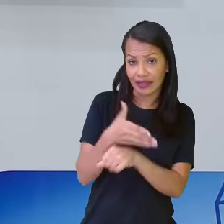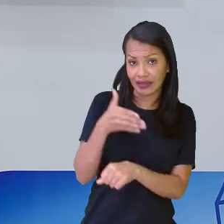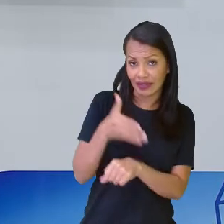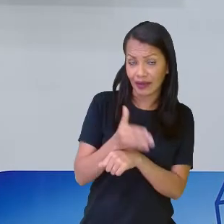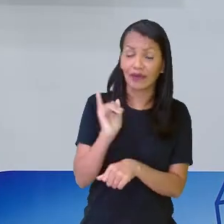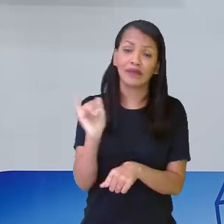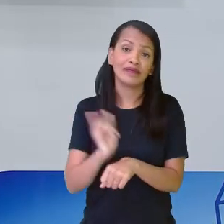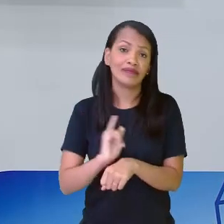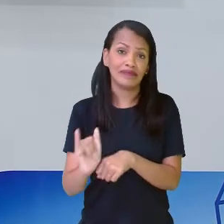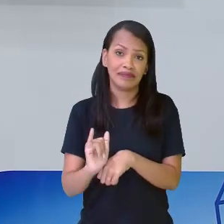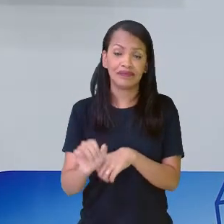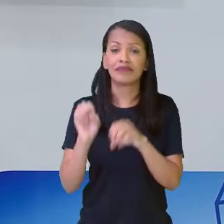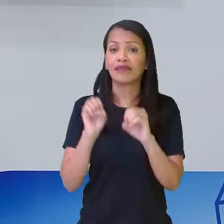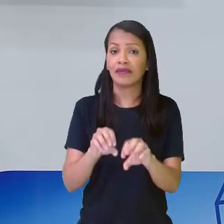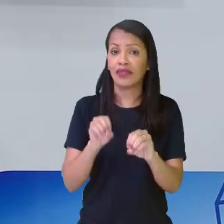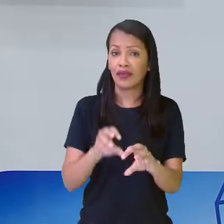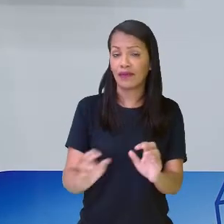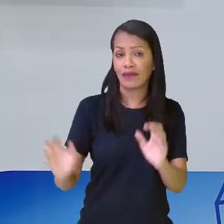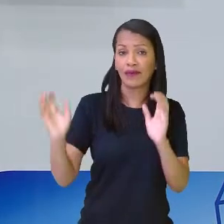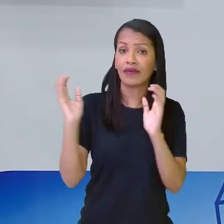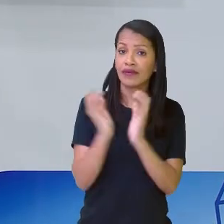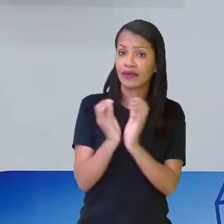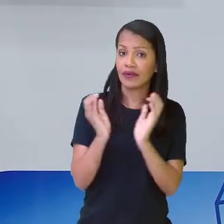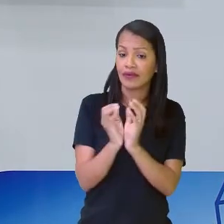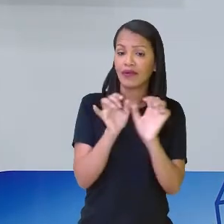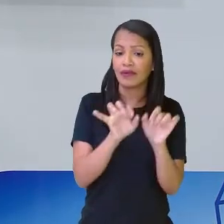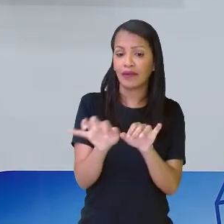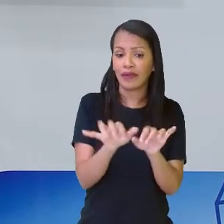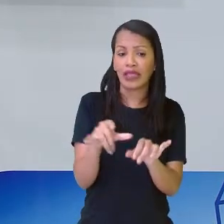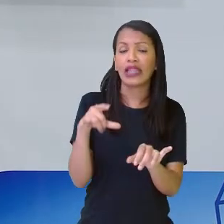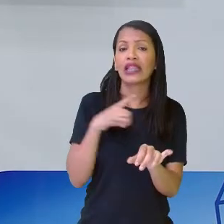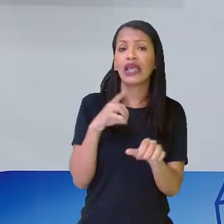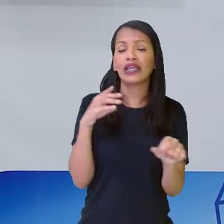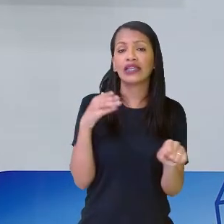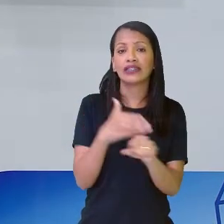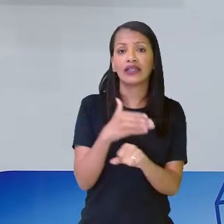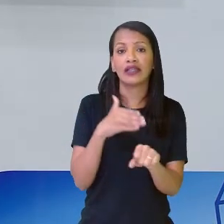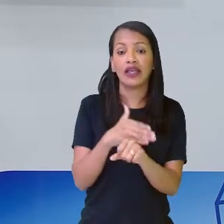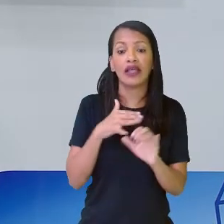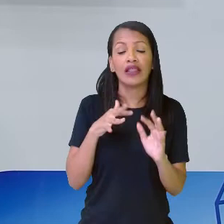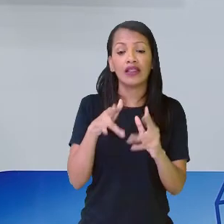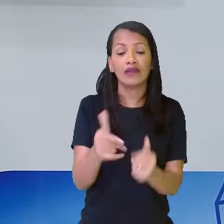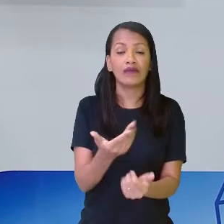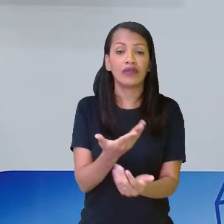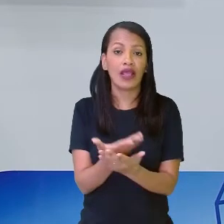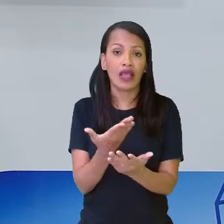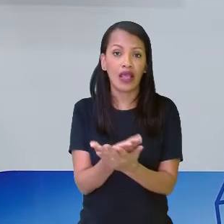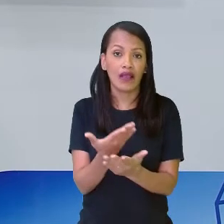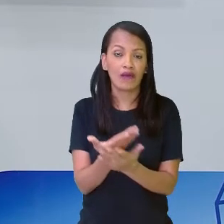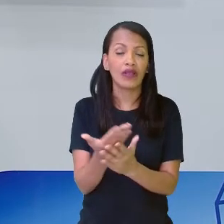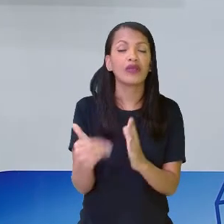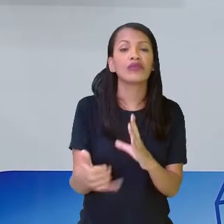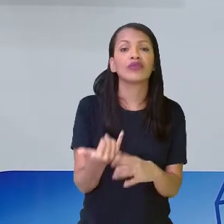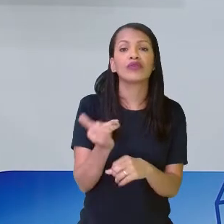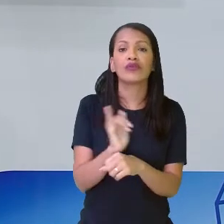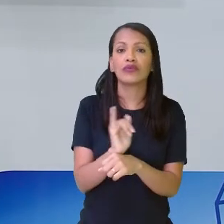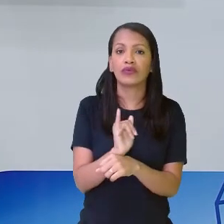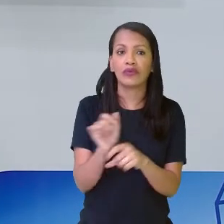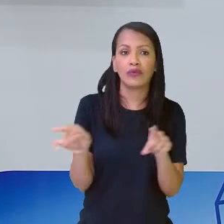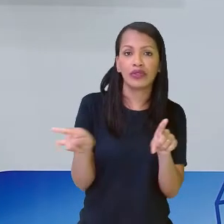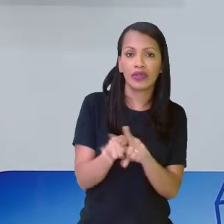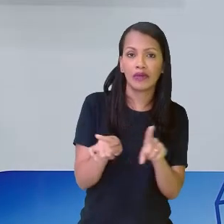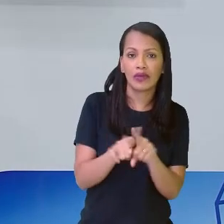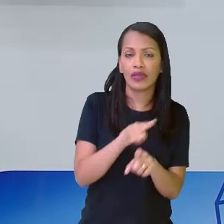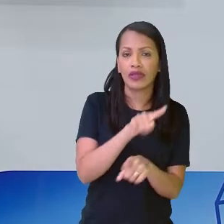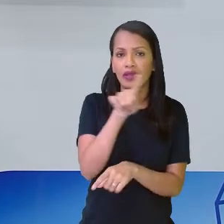YouTube, Educa Recife, né? Coloca lá e você vai ter acesso a todas as nossas aulas lá no YouTube também. E claro, você pode